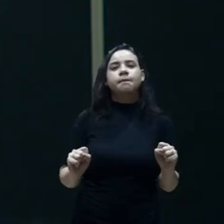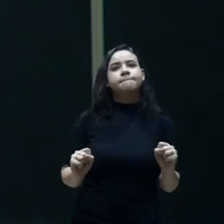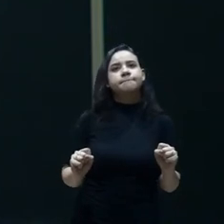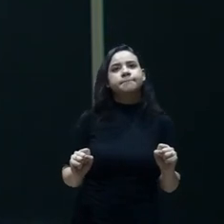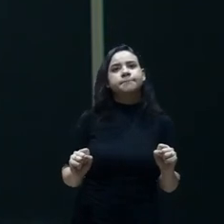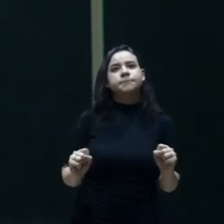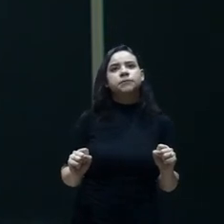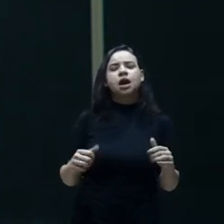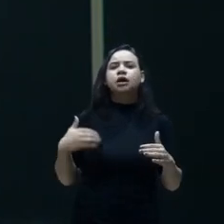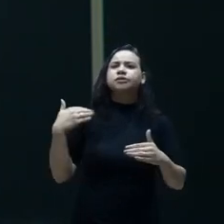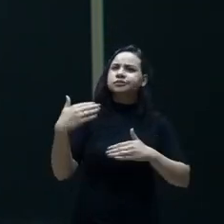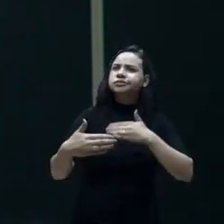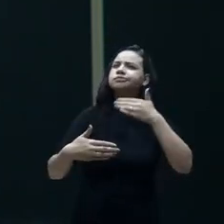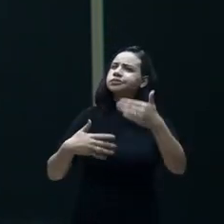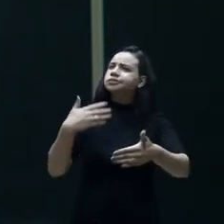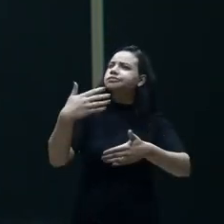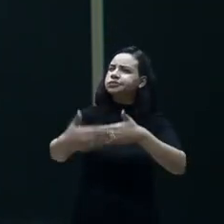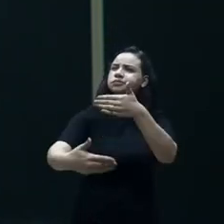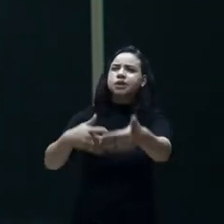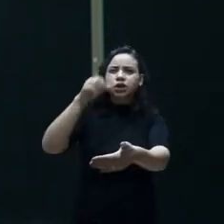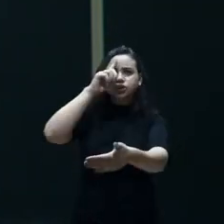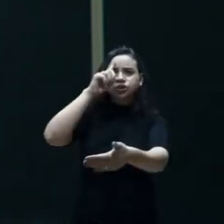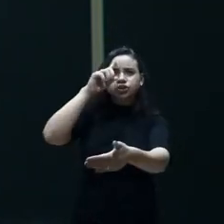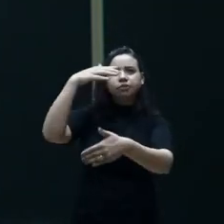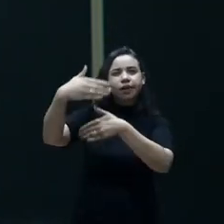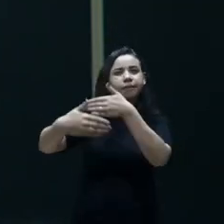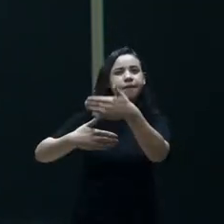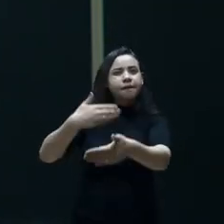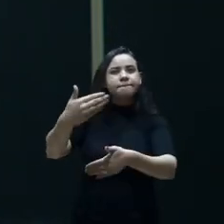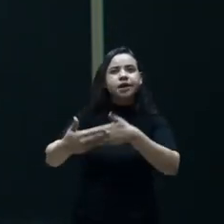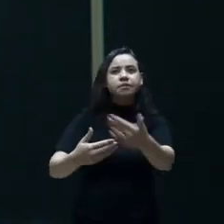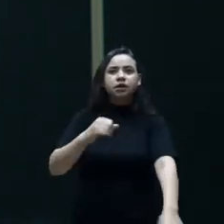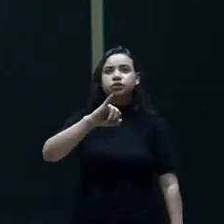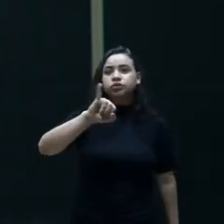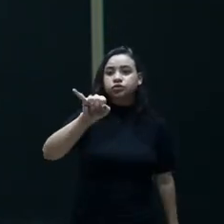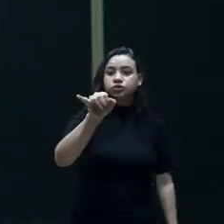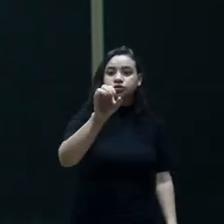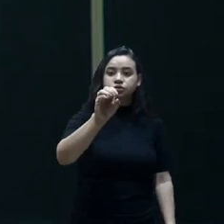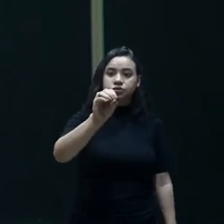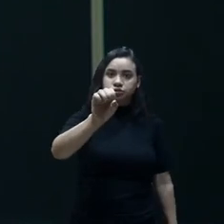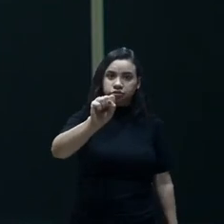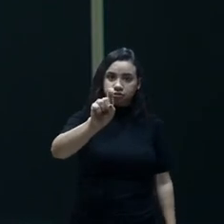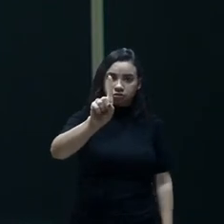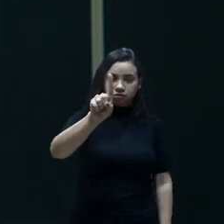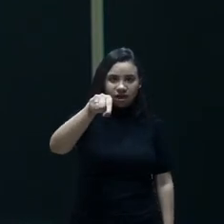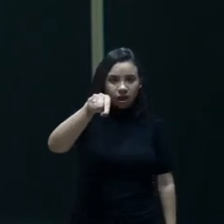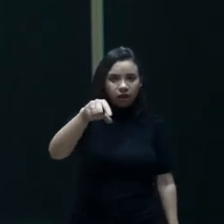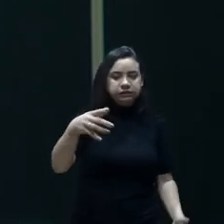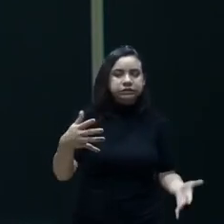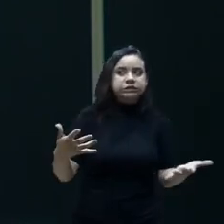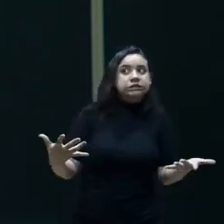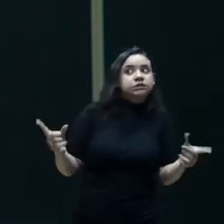E foi passando-se os dias e esse jovem chamado José arrumou uma namoradinha.